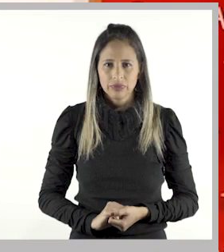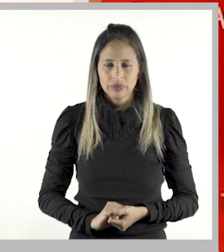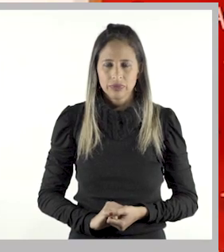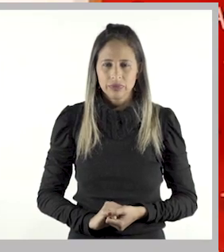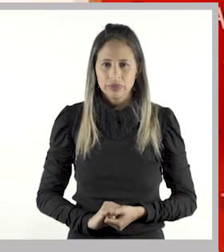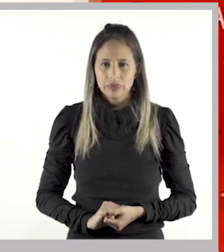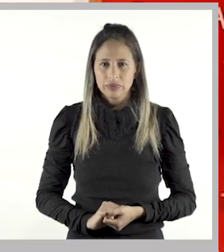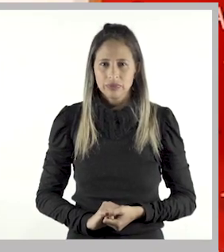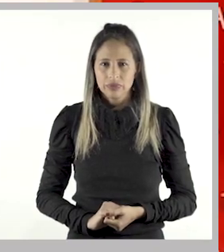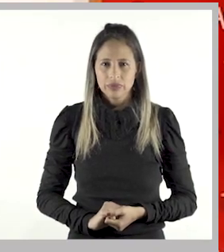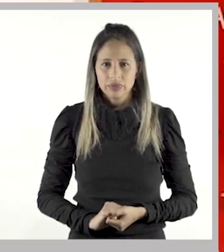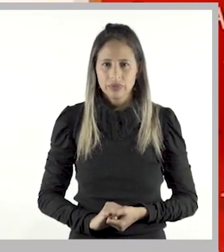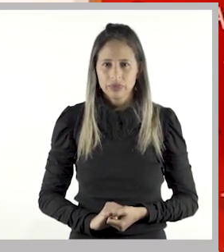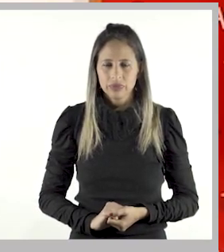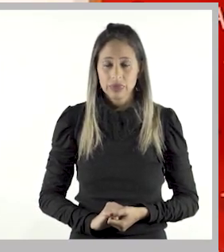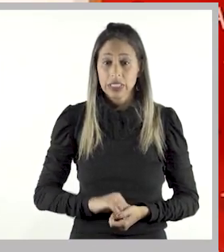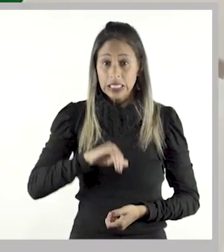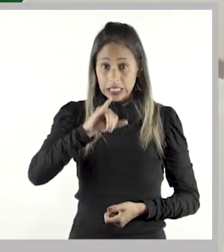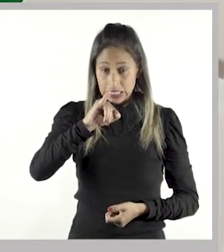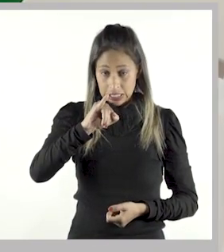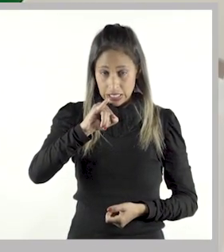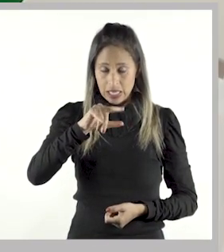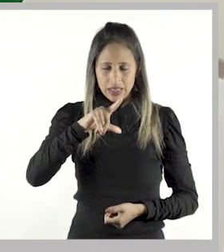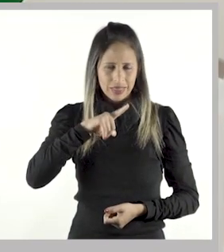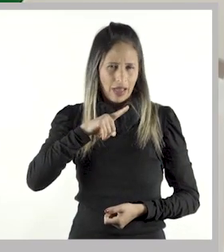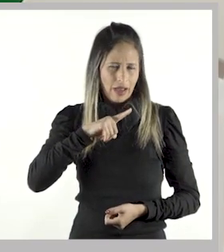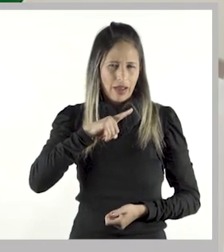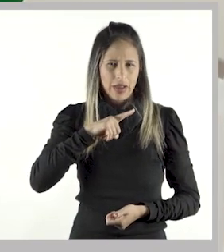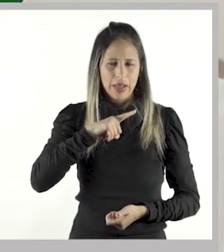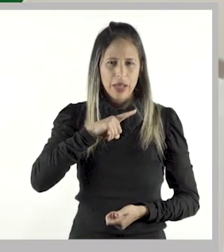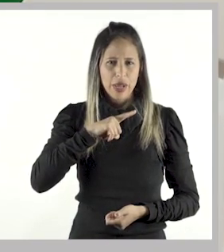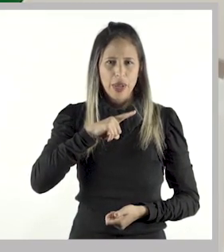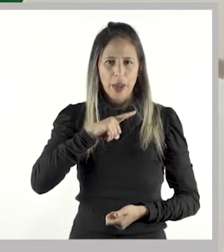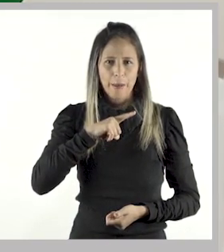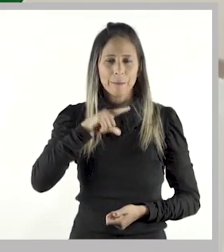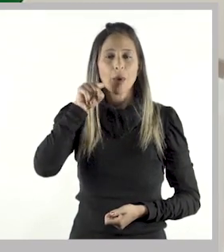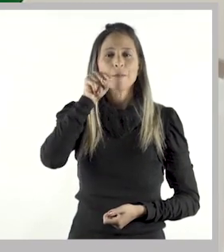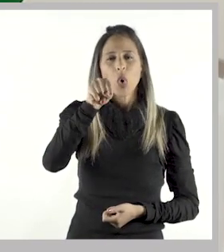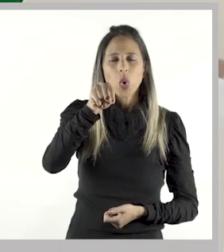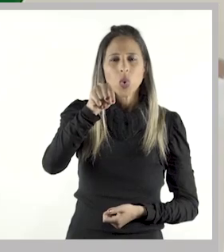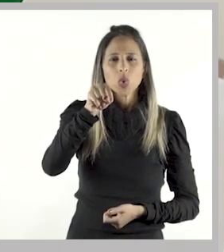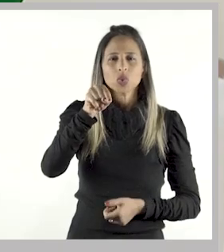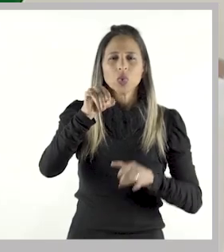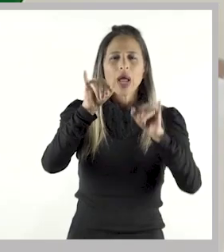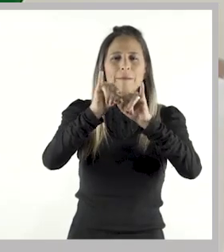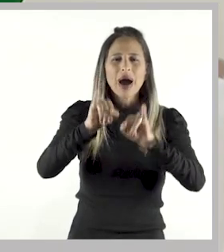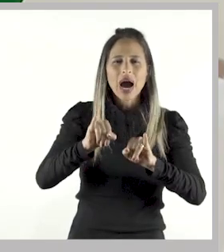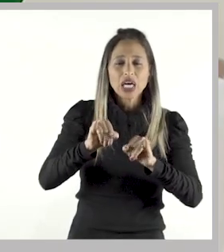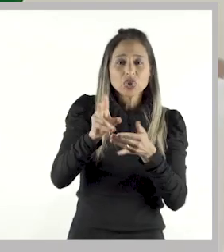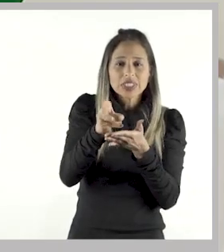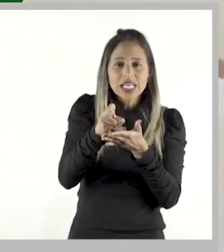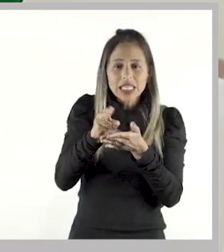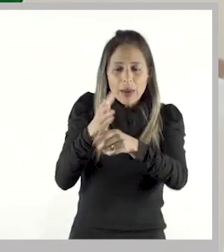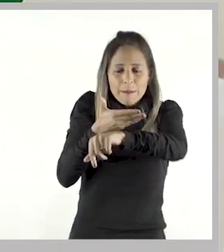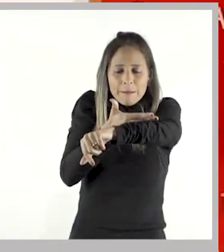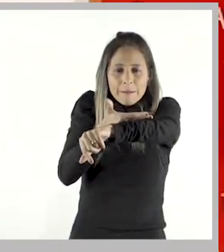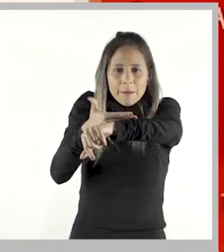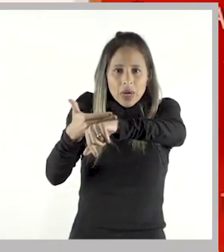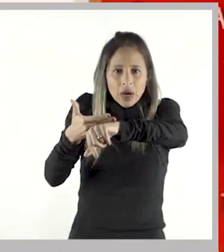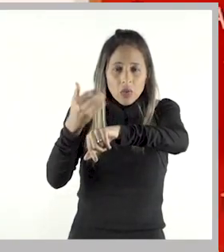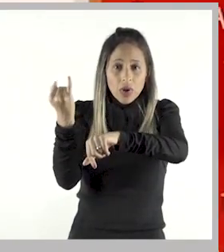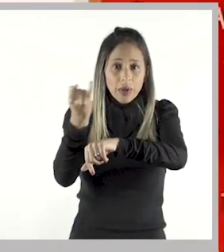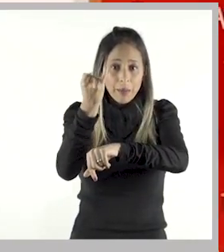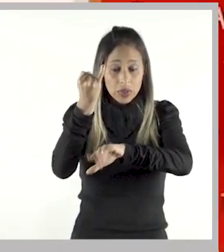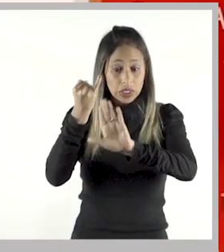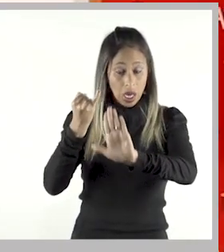Se tiver algum ponto na imagem que você queira deixar branco, é importante deixar nesse momento agora. O